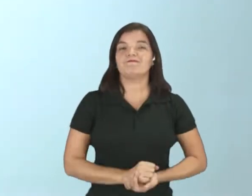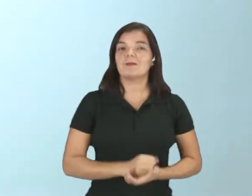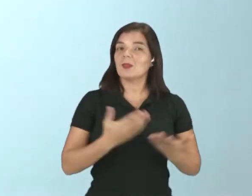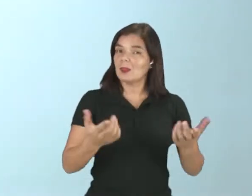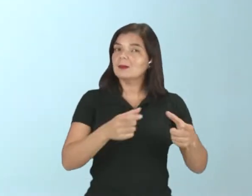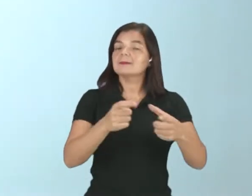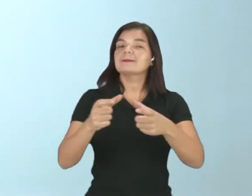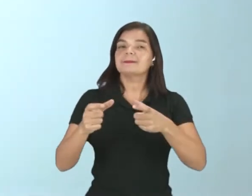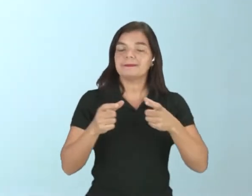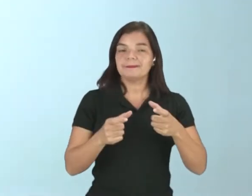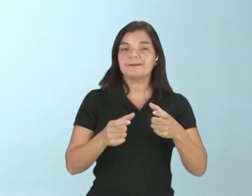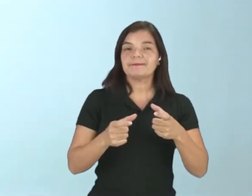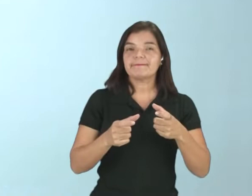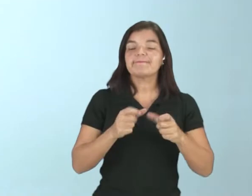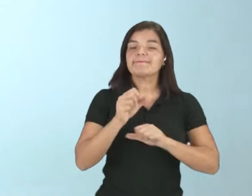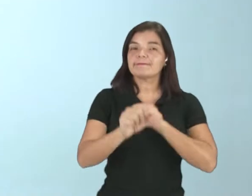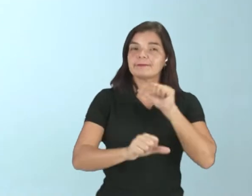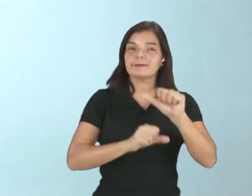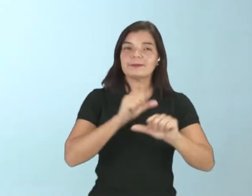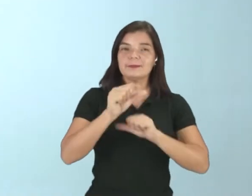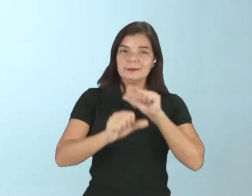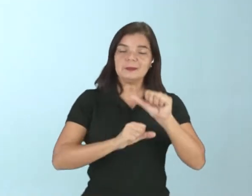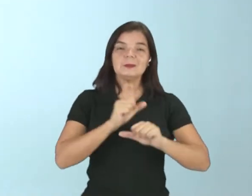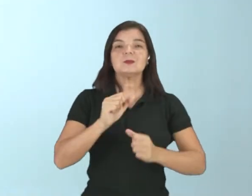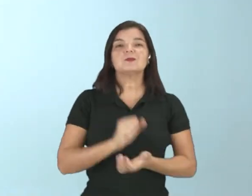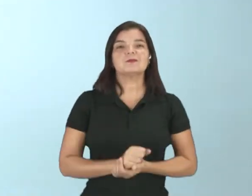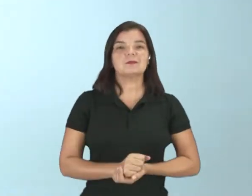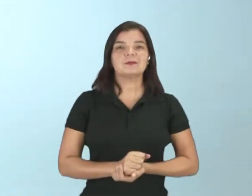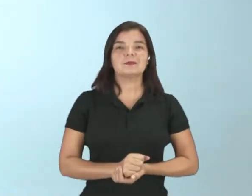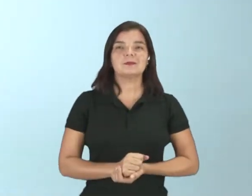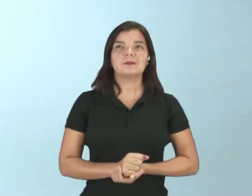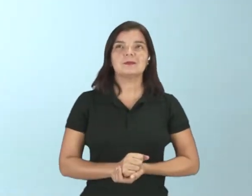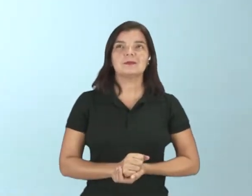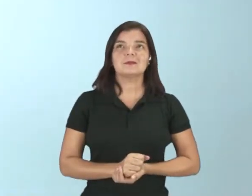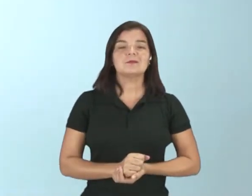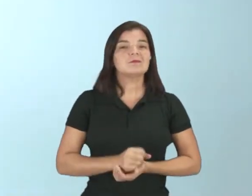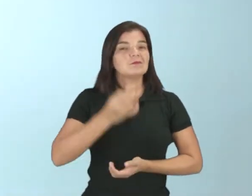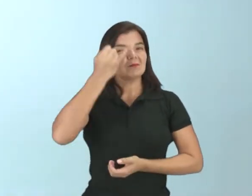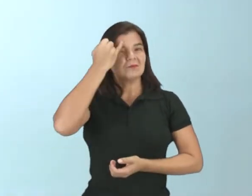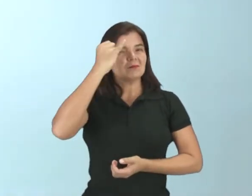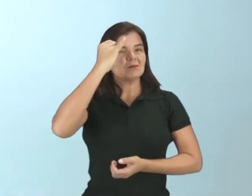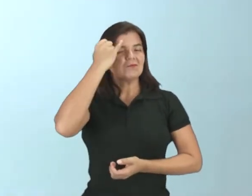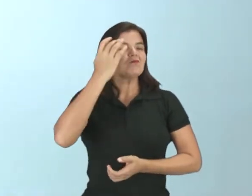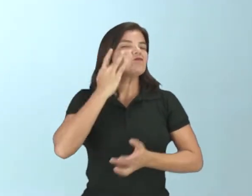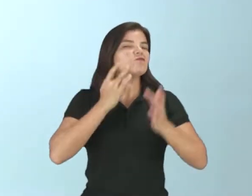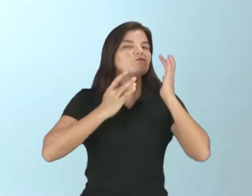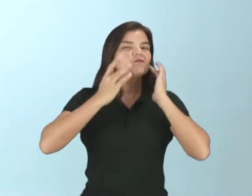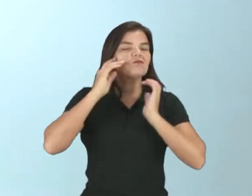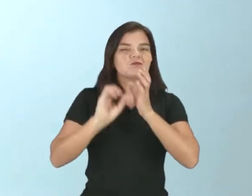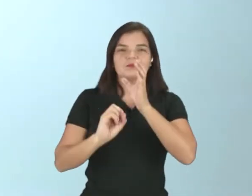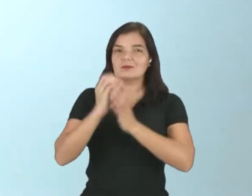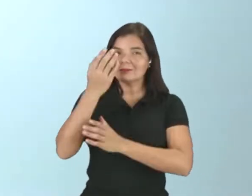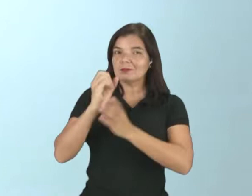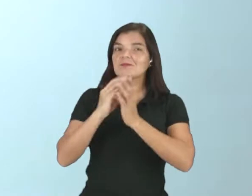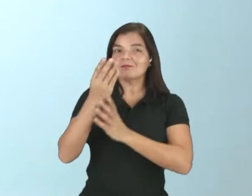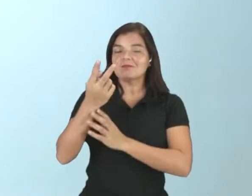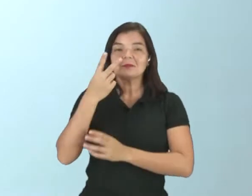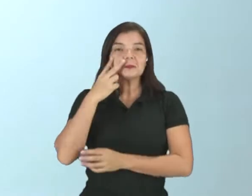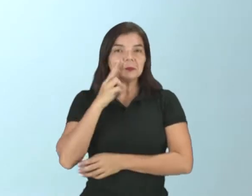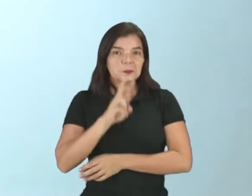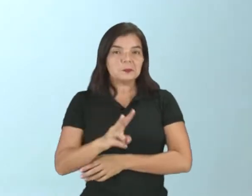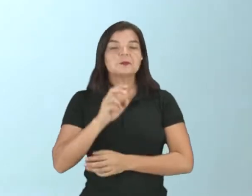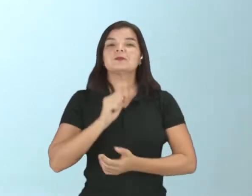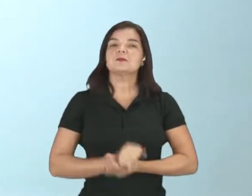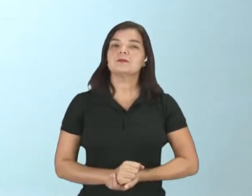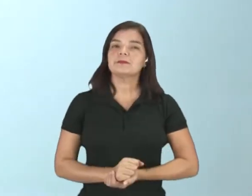esse espaço que vai transformar a imagem cênica, a criação, aquilo que nós temos diante dos nossos